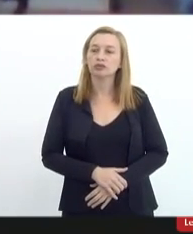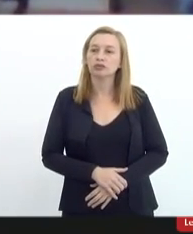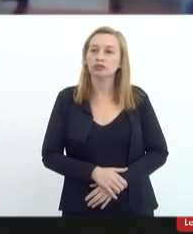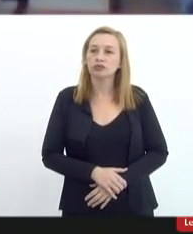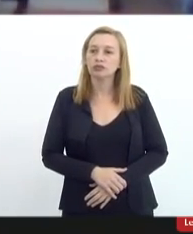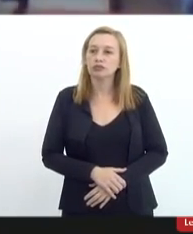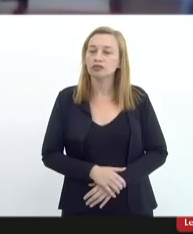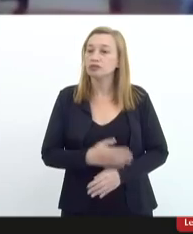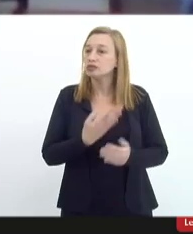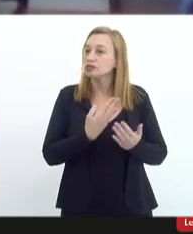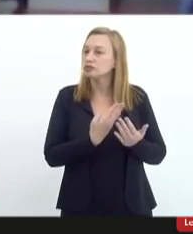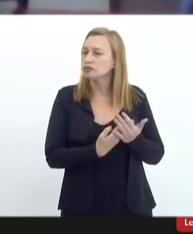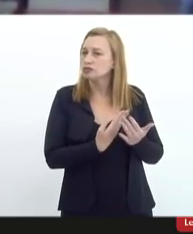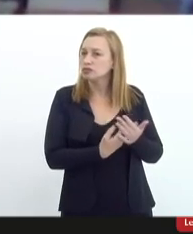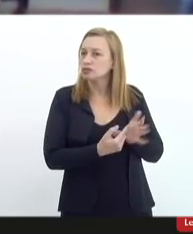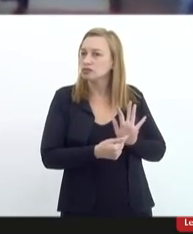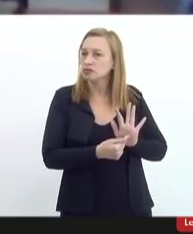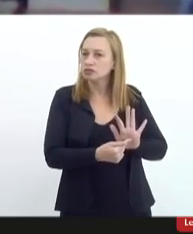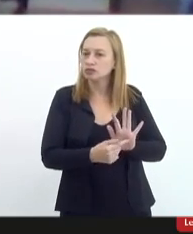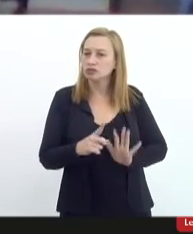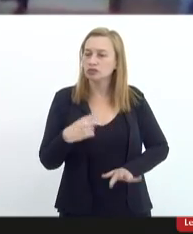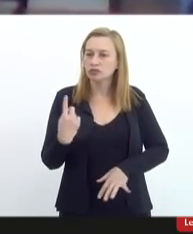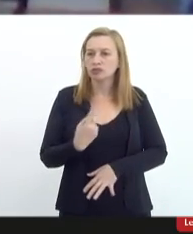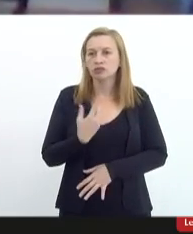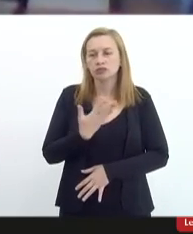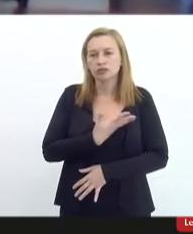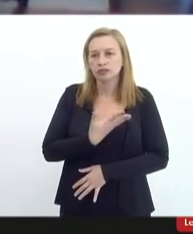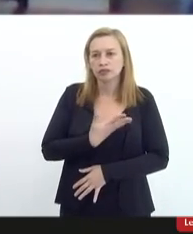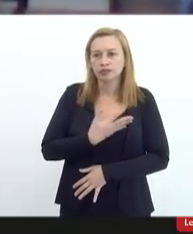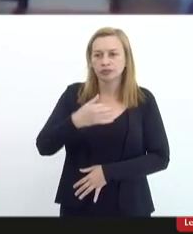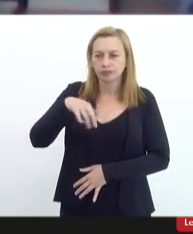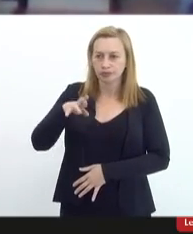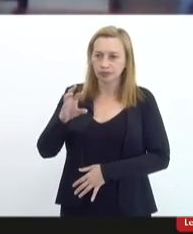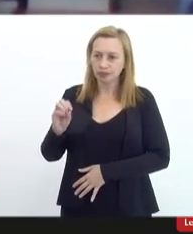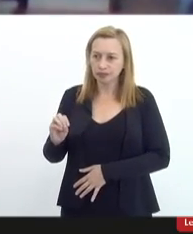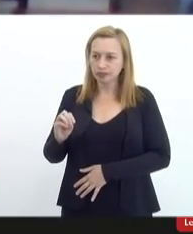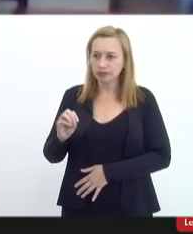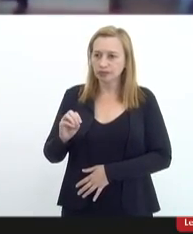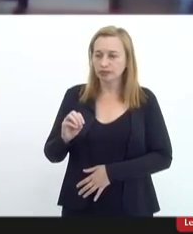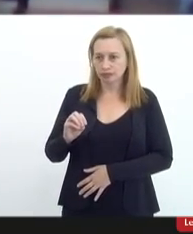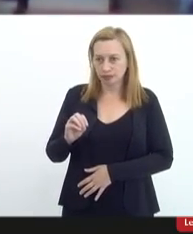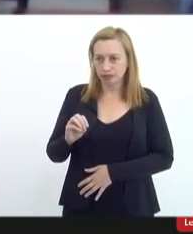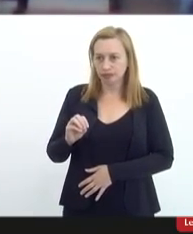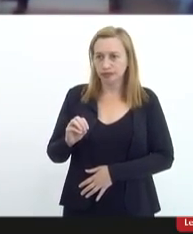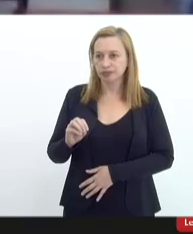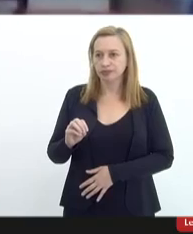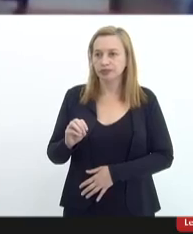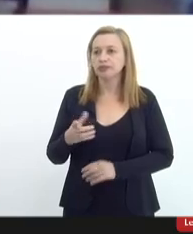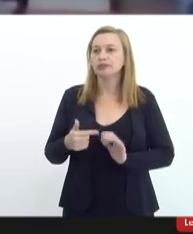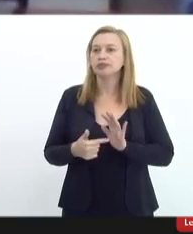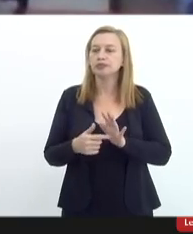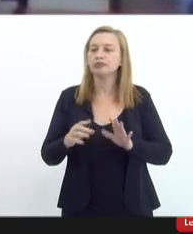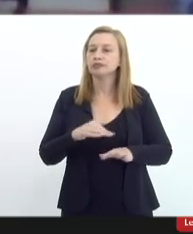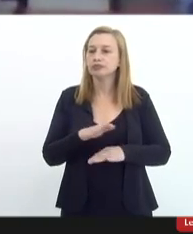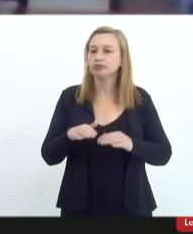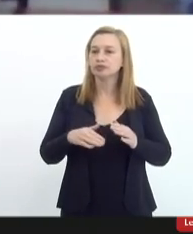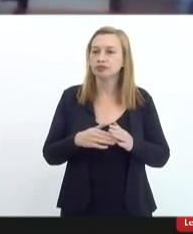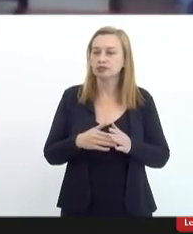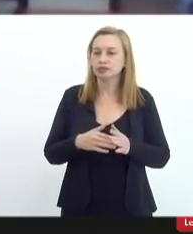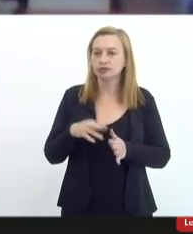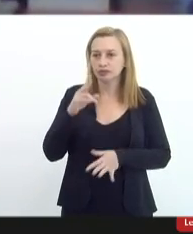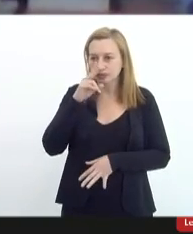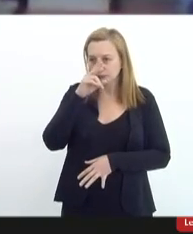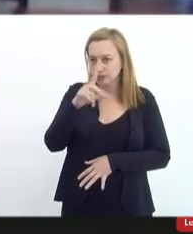estudos mostrados pelo nosso querido Márcio de Jagum prova todas as forças que se tem